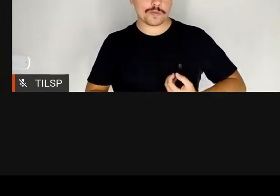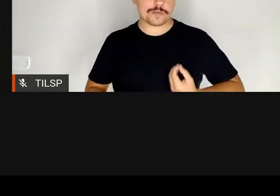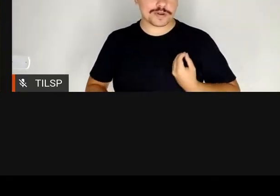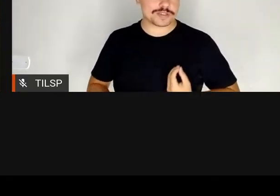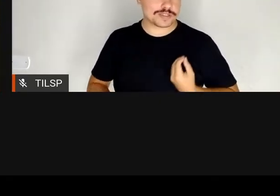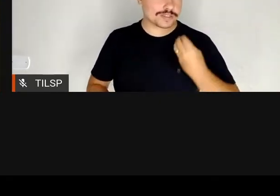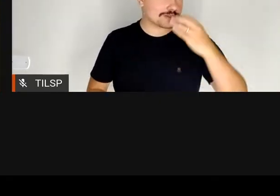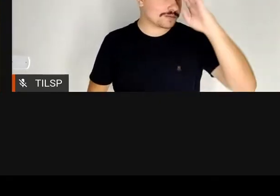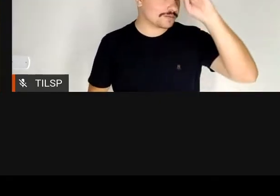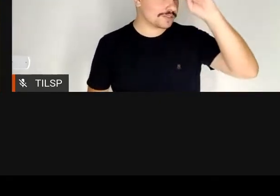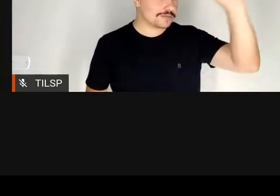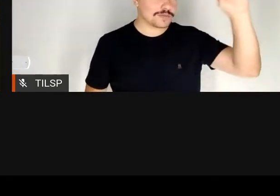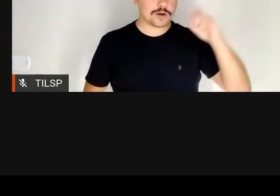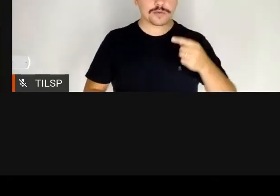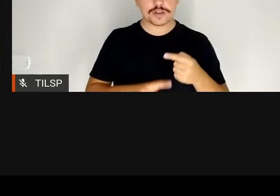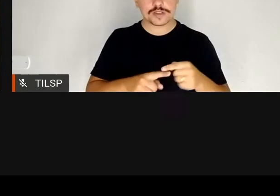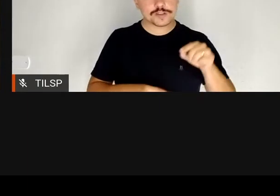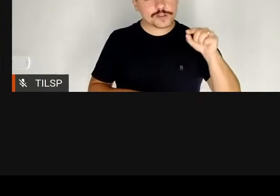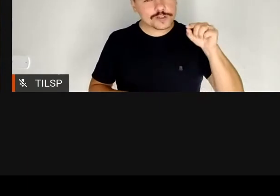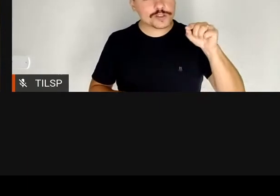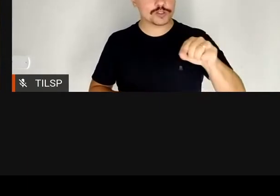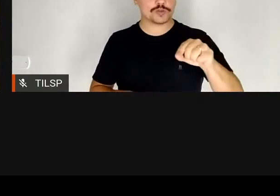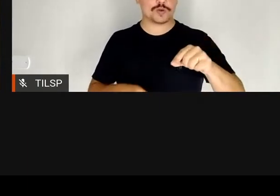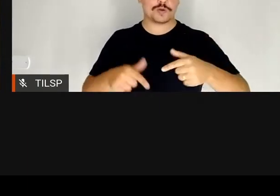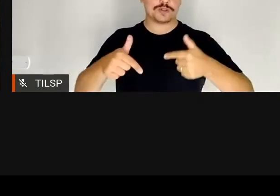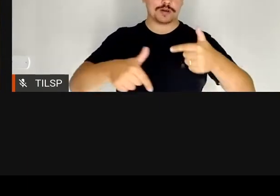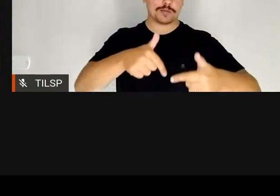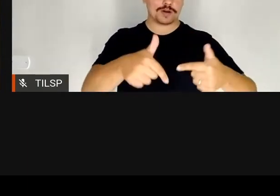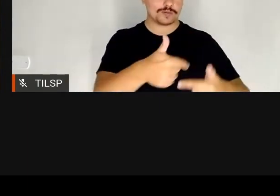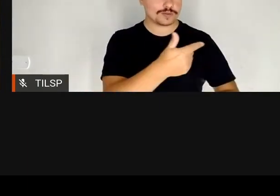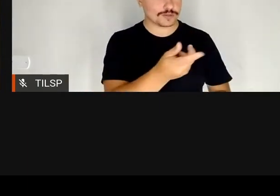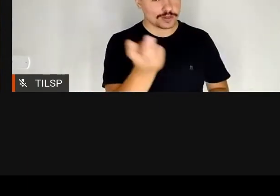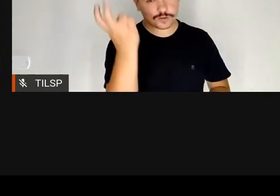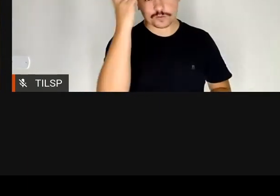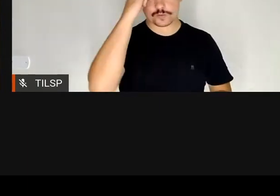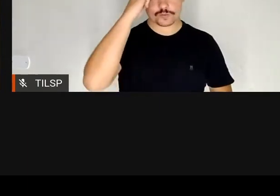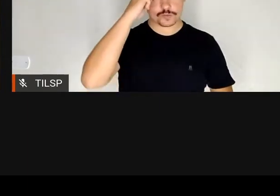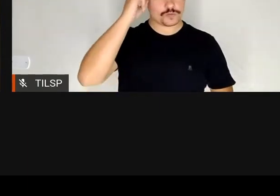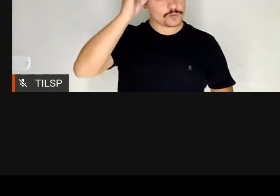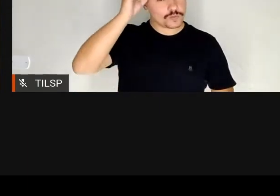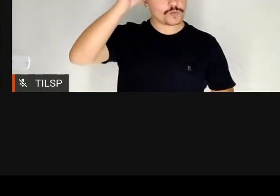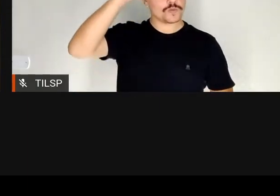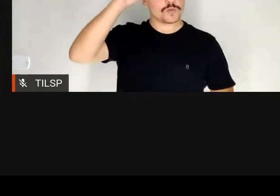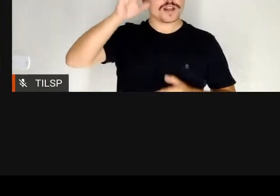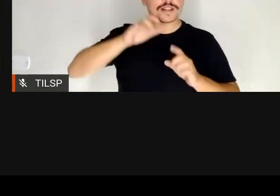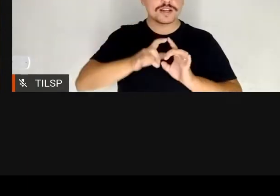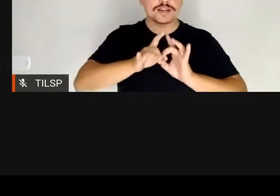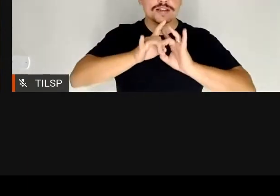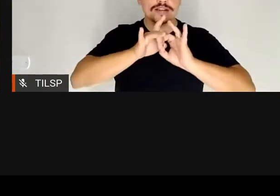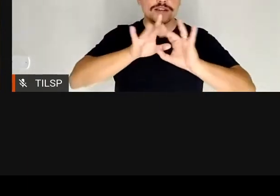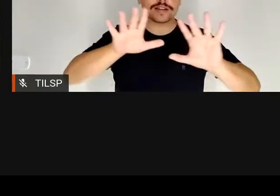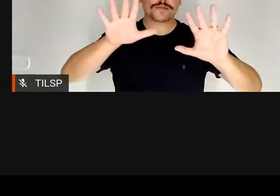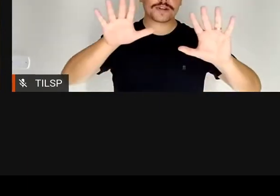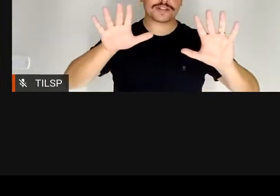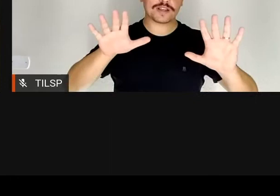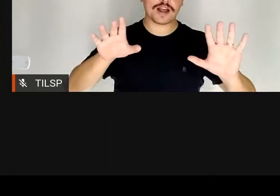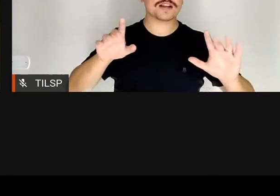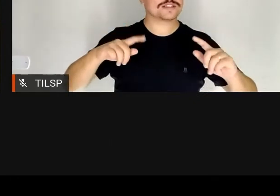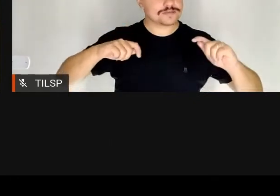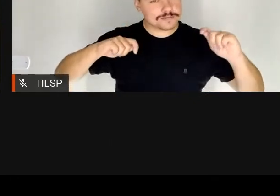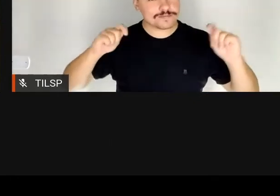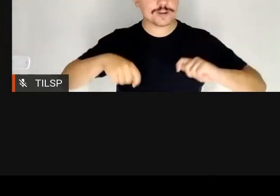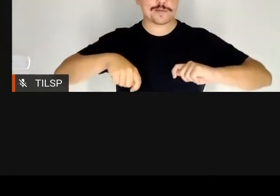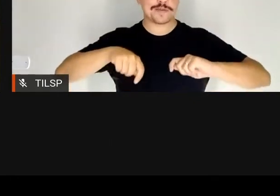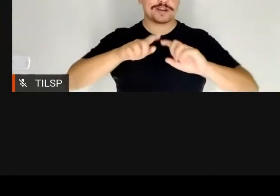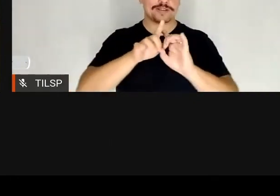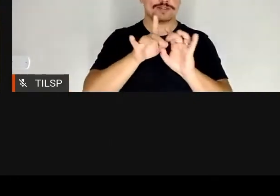É isso que é, de fato, a matéria-prima da cultura e a matéria-prima da liberdade, e isso depende da liberdade, né? Quer dizer,